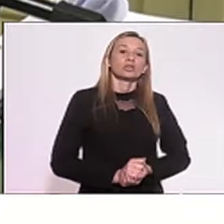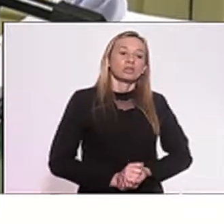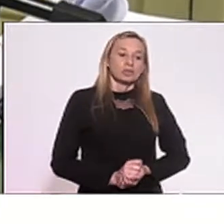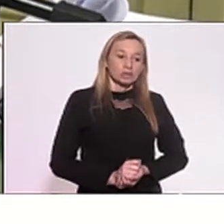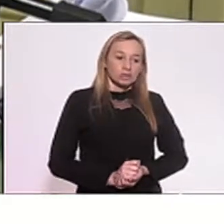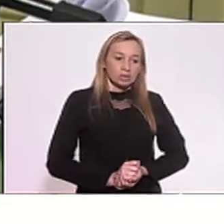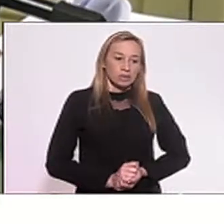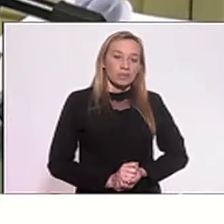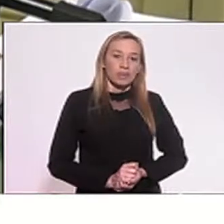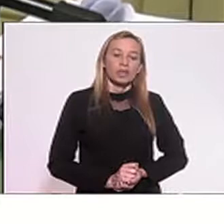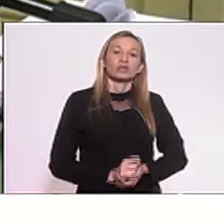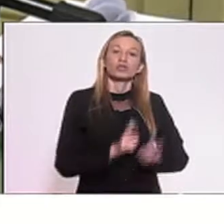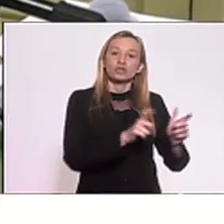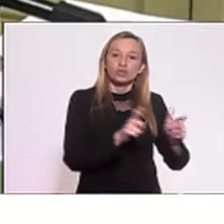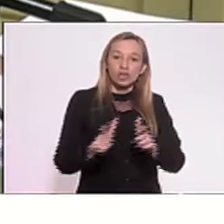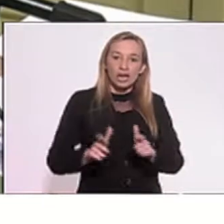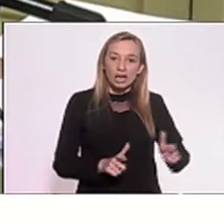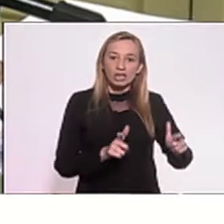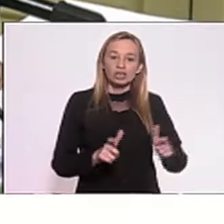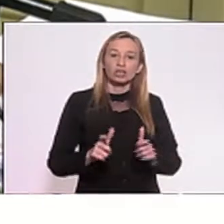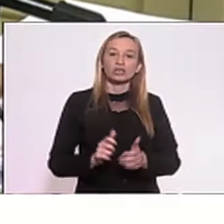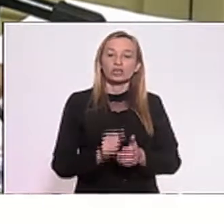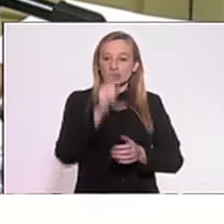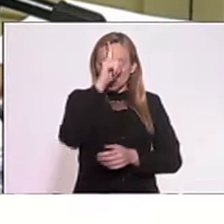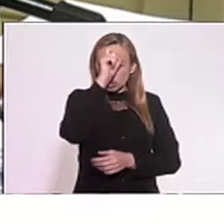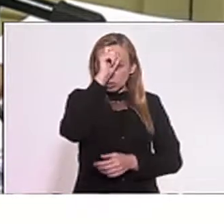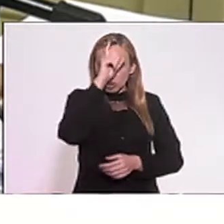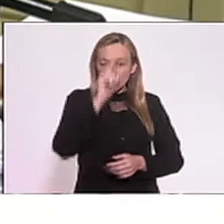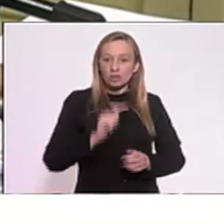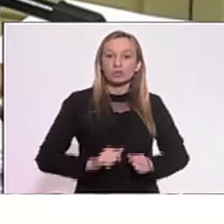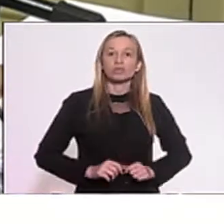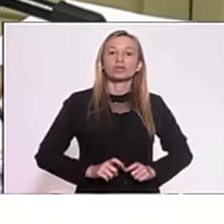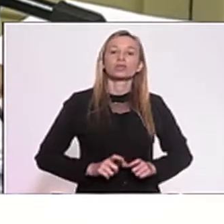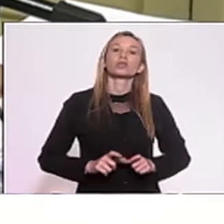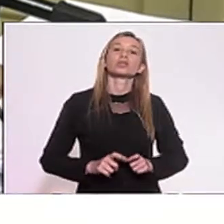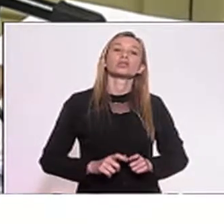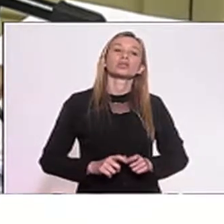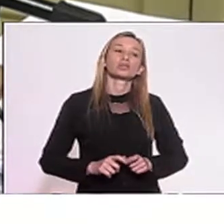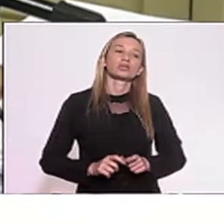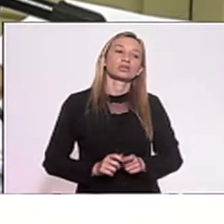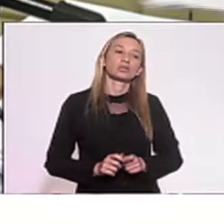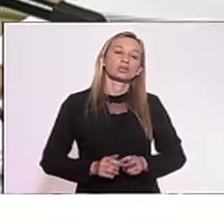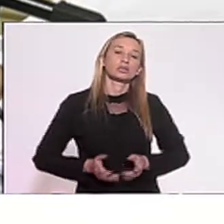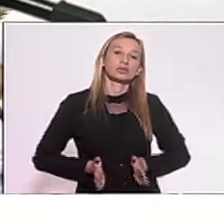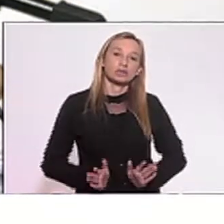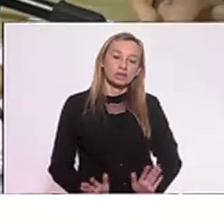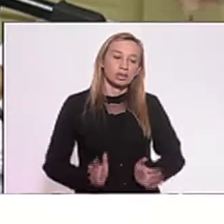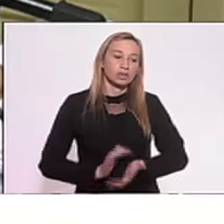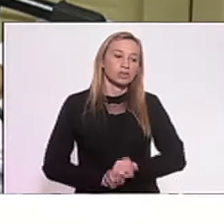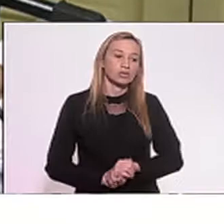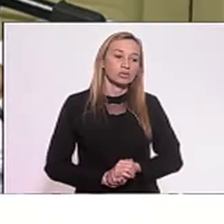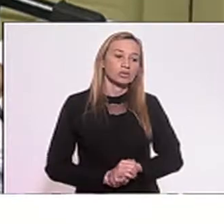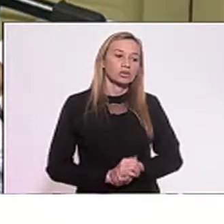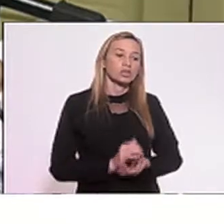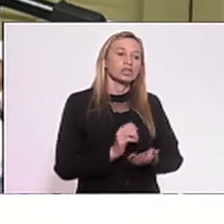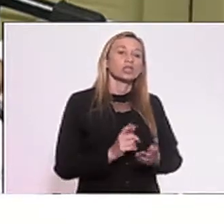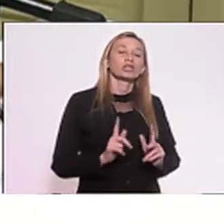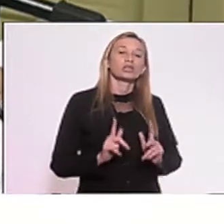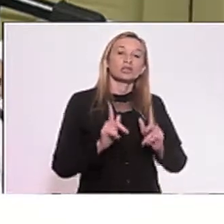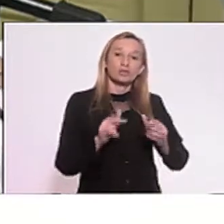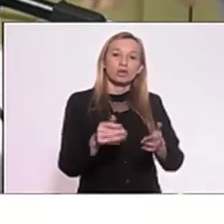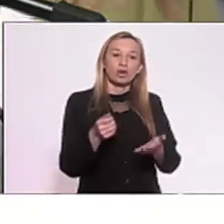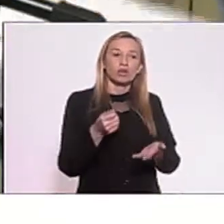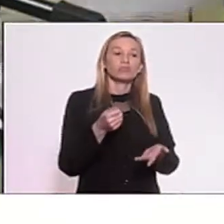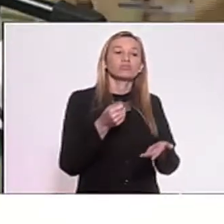gestor nas maternidades e outros dispositivos de cogestão, como estipulados na Política Nacional